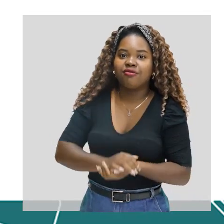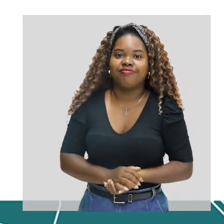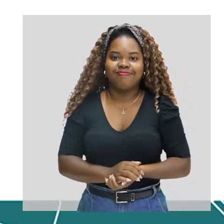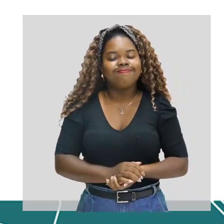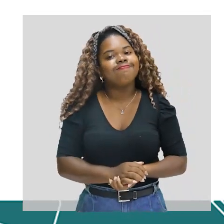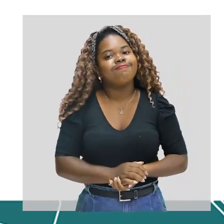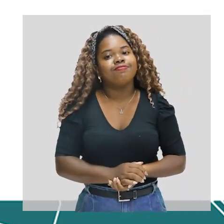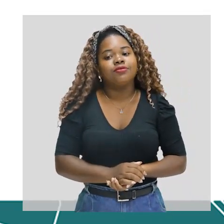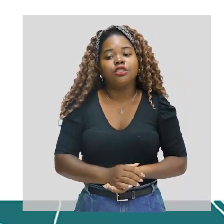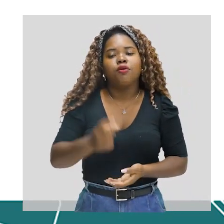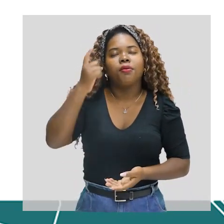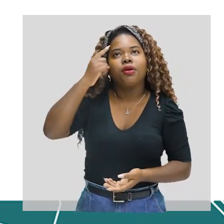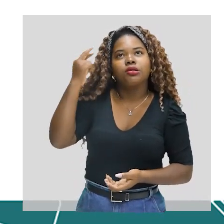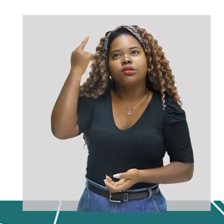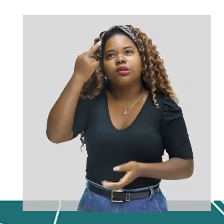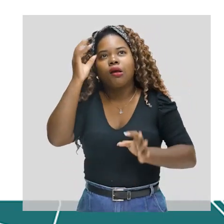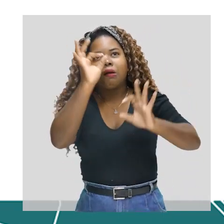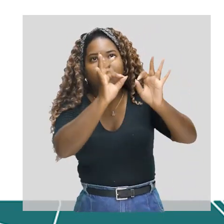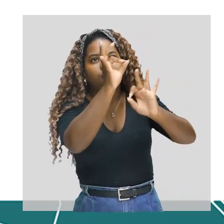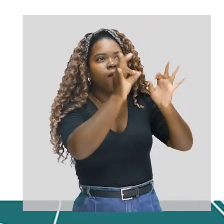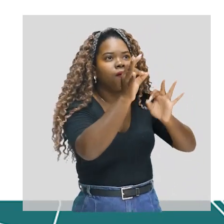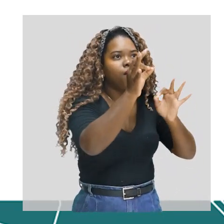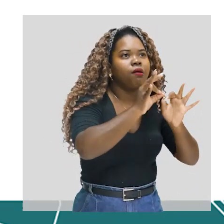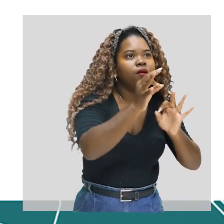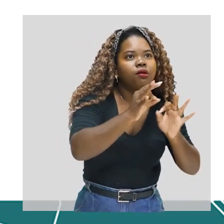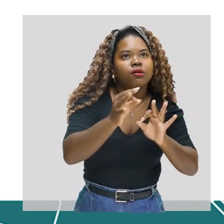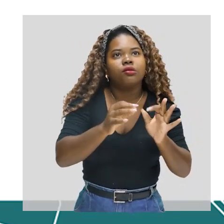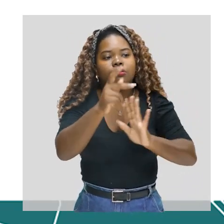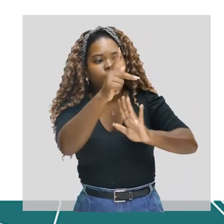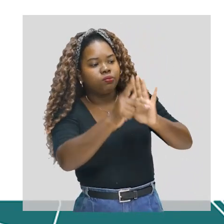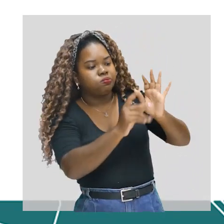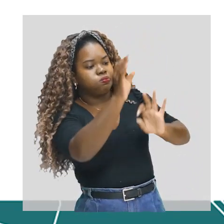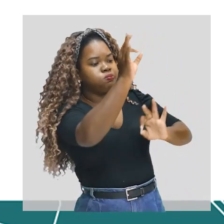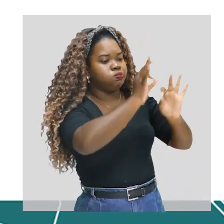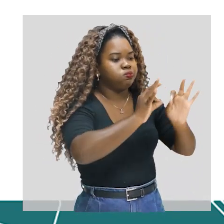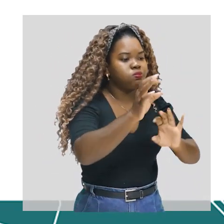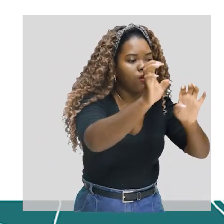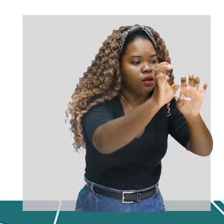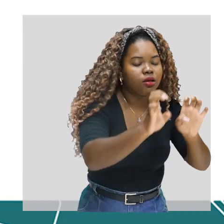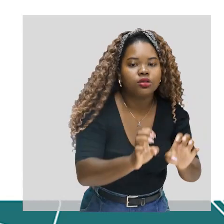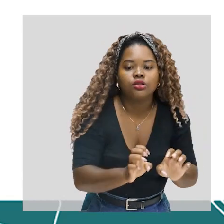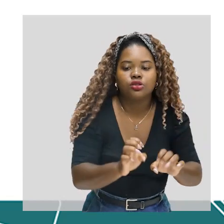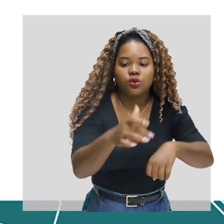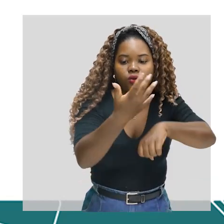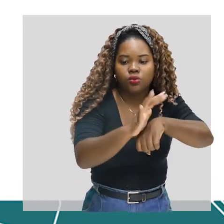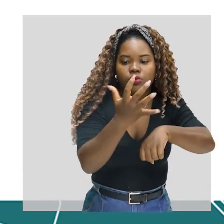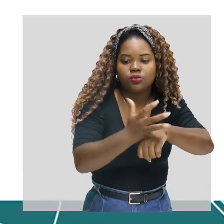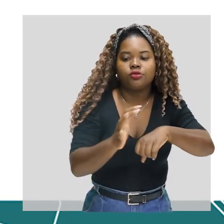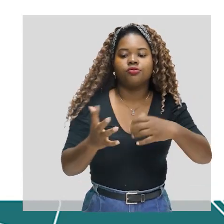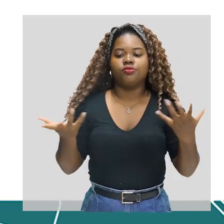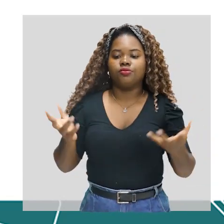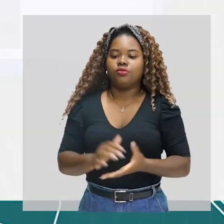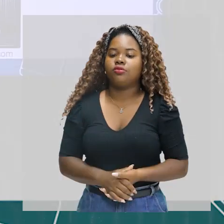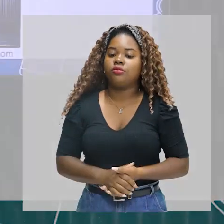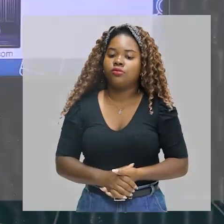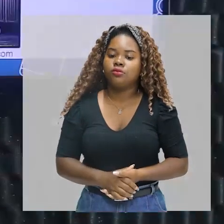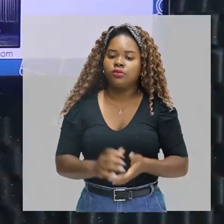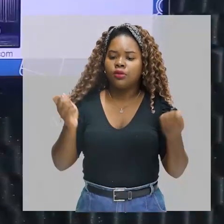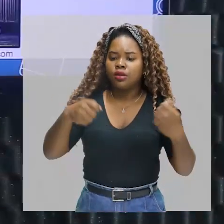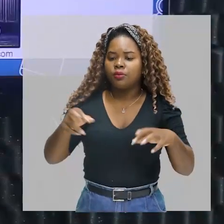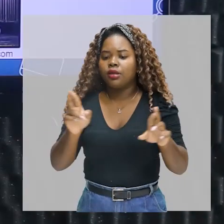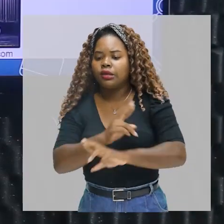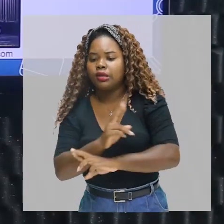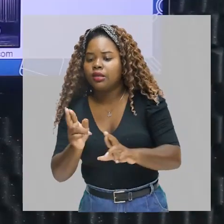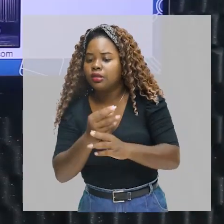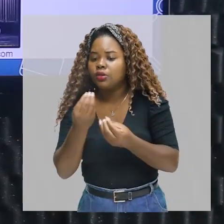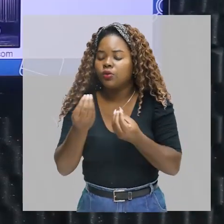tudo muito bem pensado, é tudo muito bem planejado. O treinamento esportivo, isso aqui a gente pode até associar